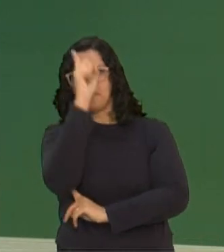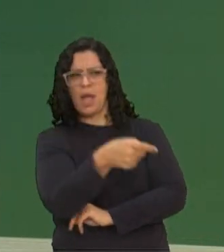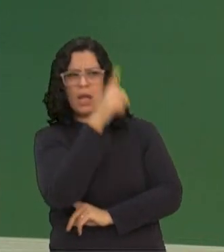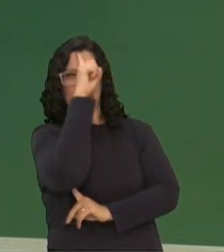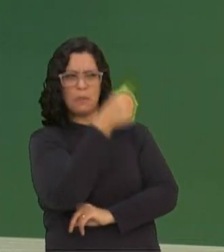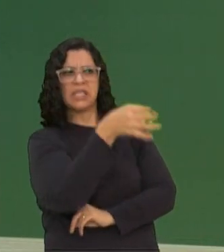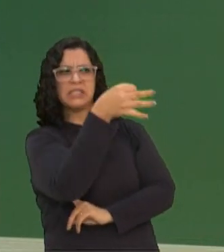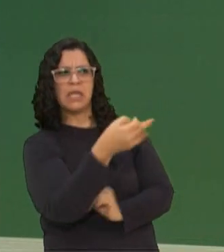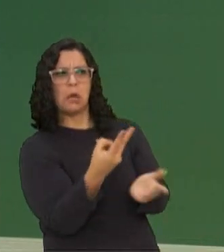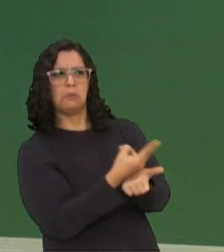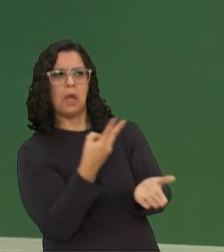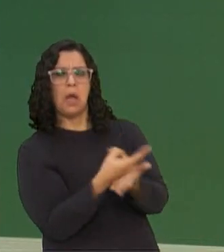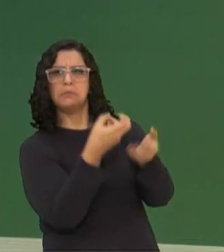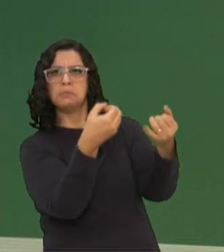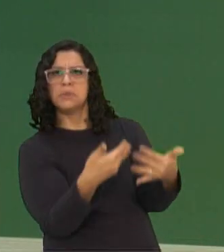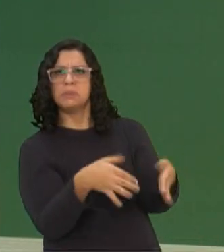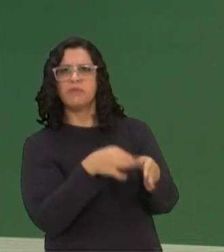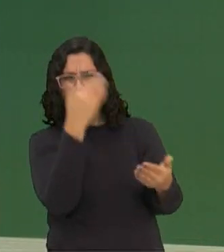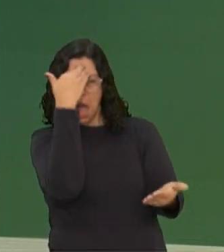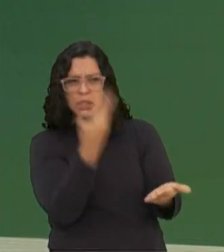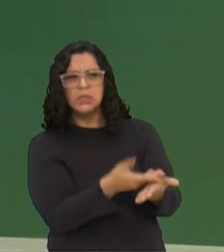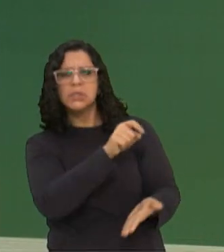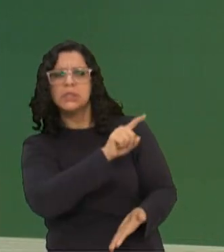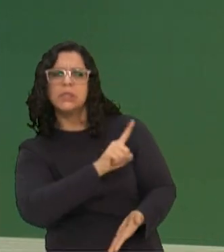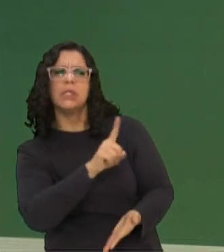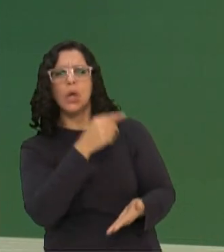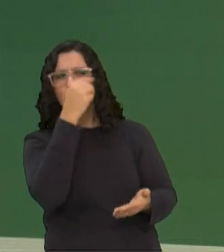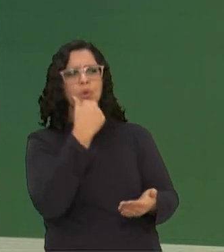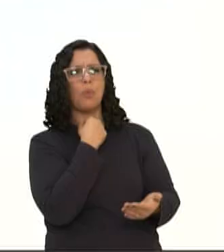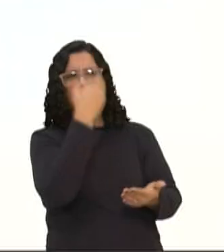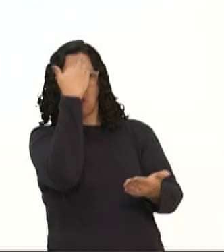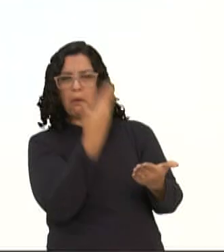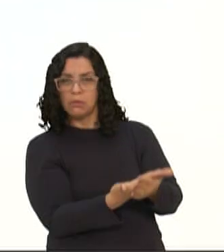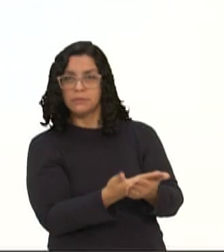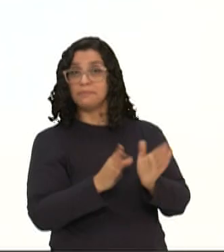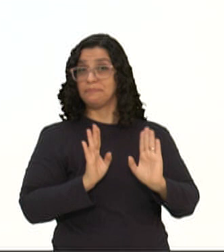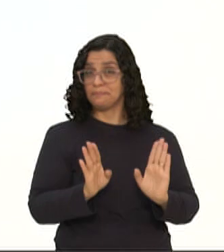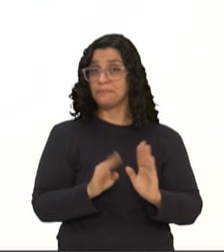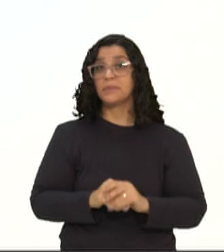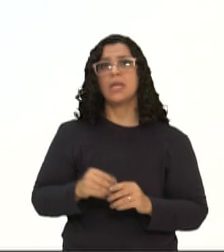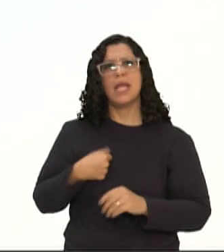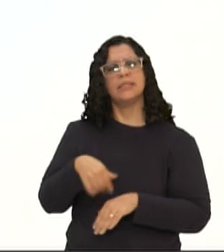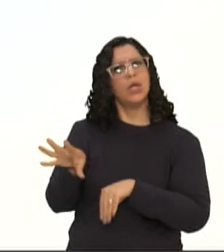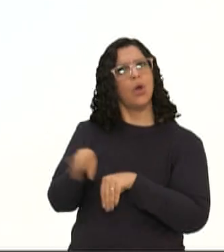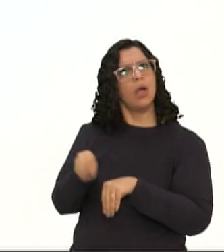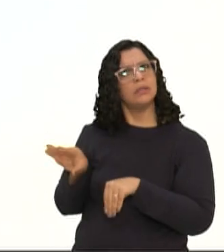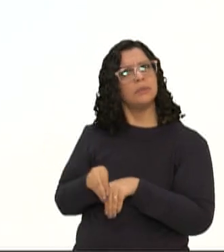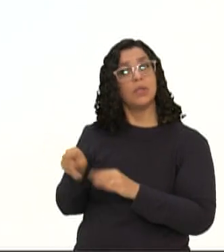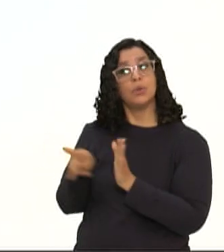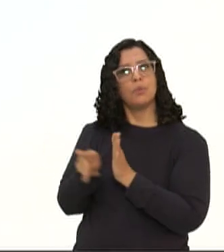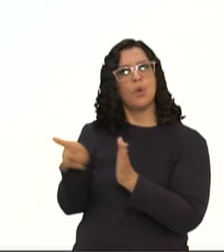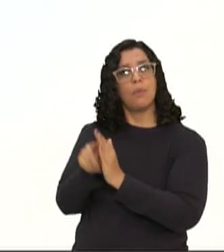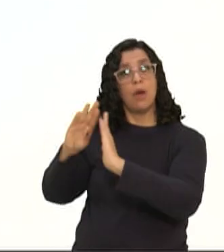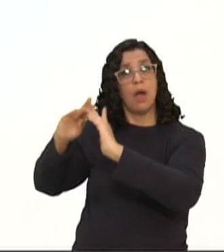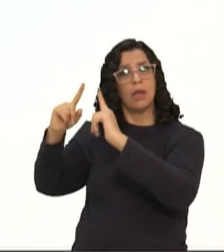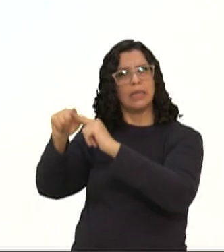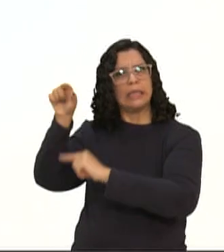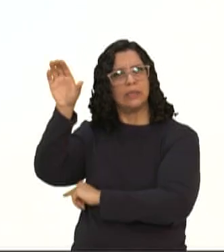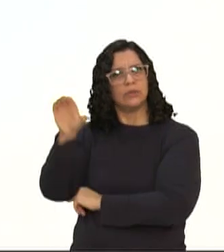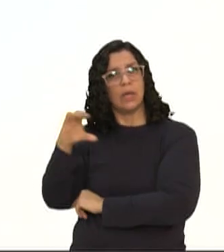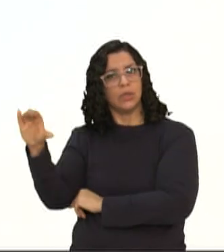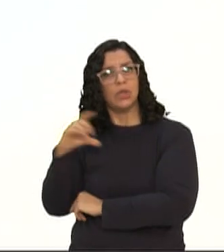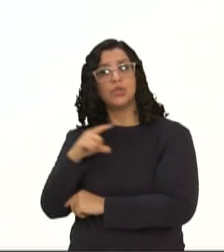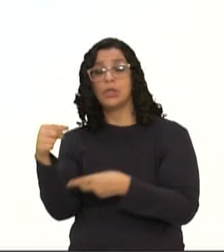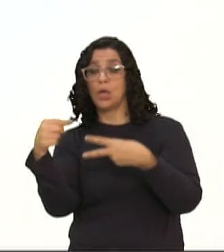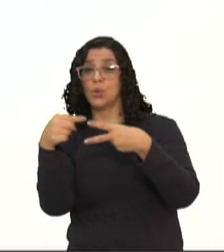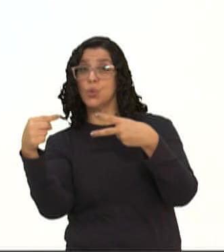era certo, o que era errado, o que você tinha que acreditar, o que você não podia acreditar. E esse conhecimento que a igreja defendia, ele era baseado em